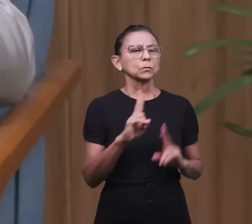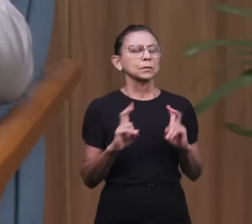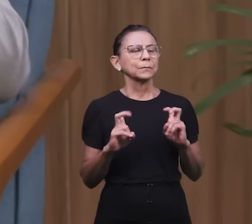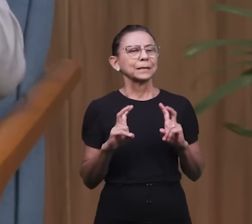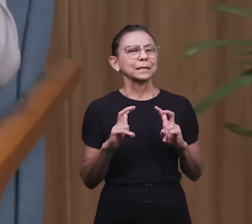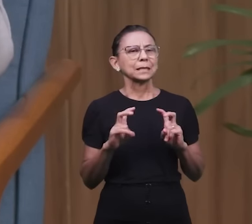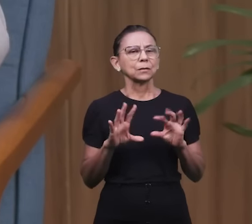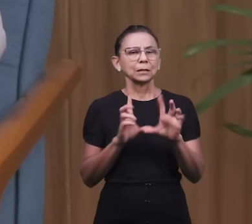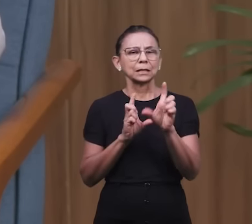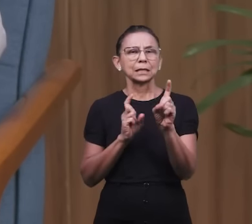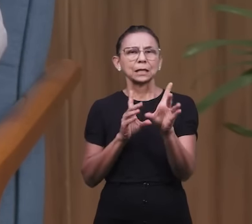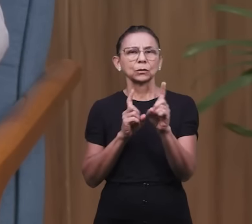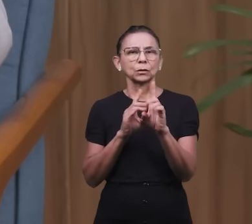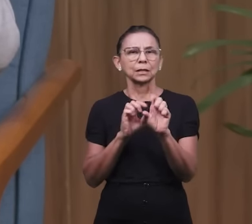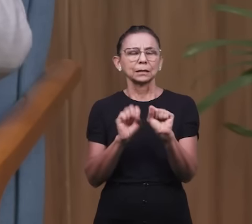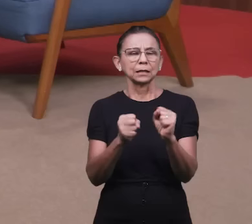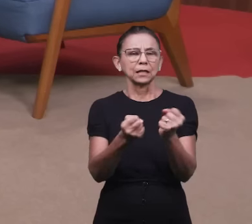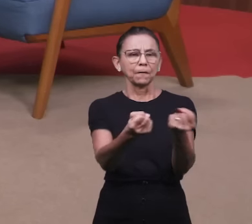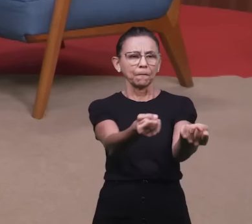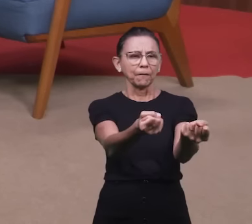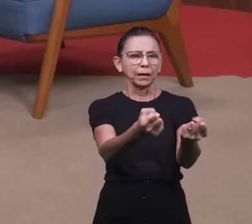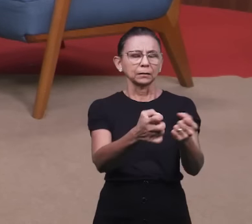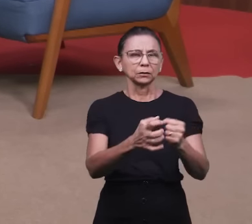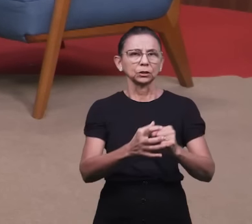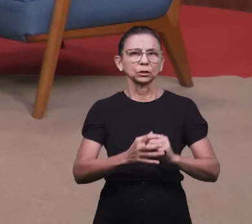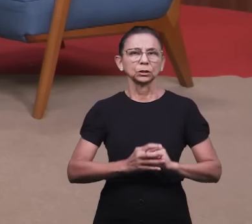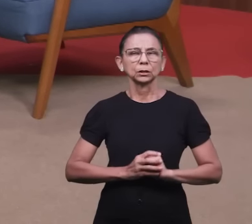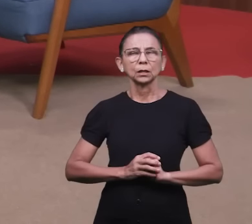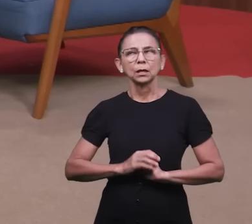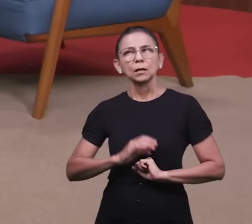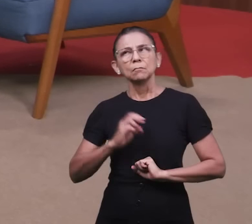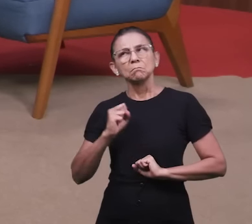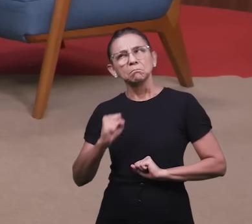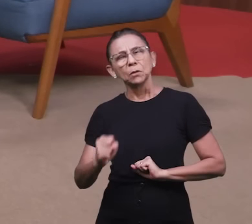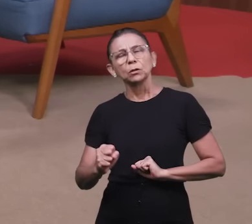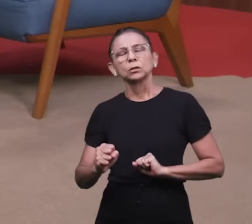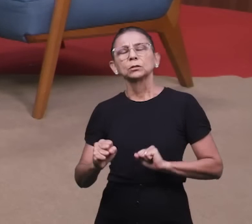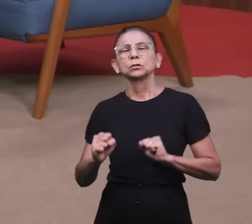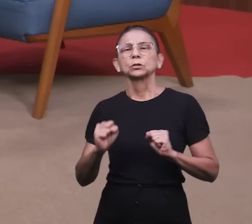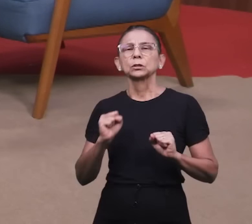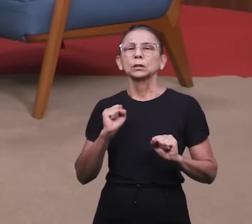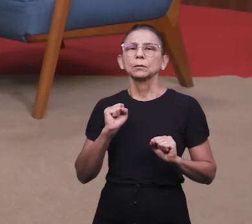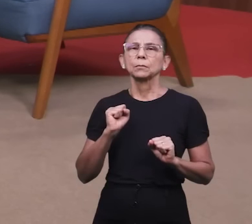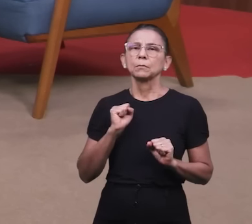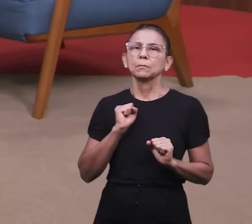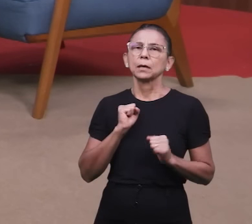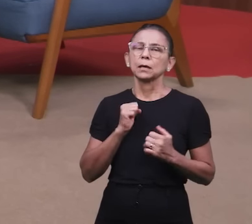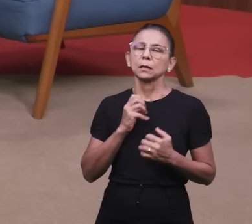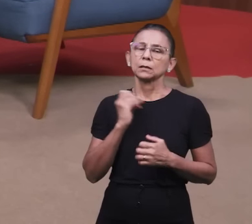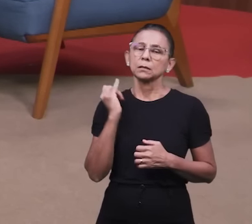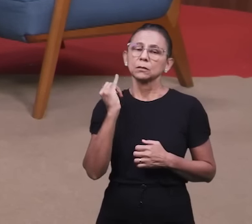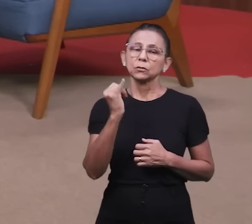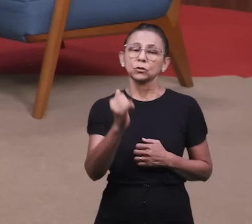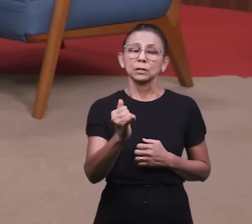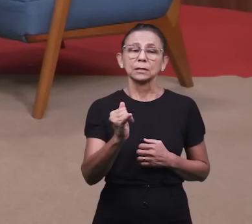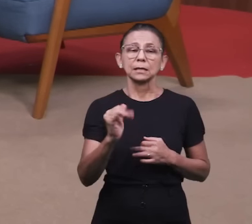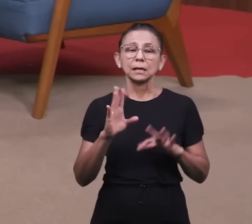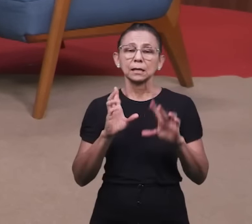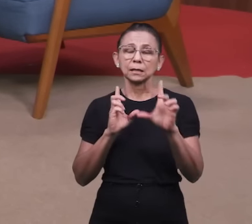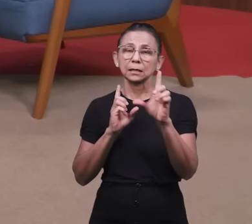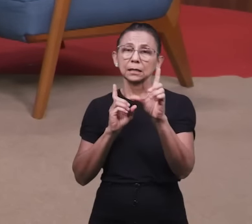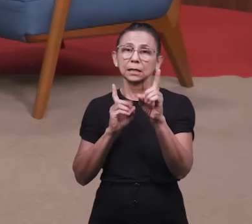os limites é como aprisco que protege e que define